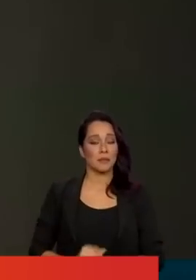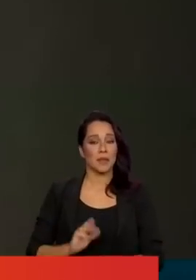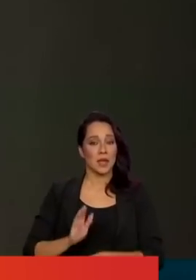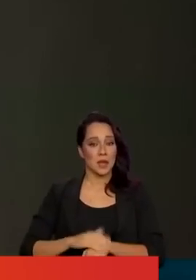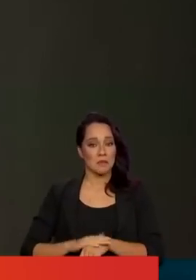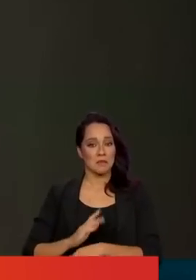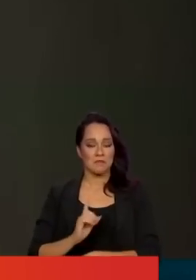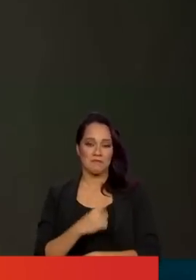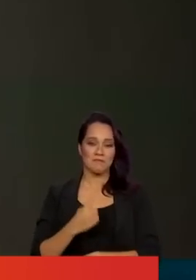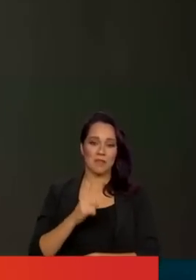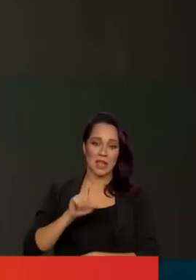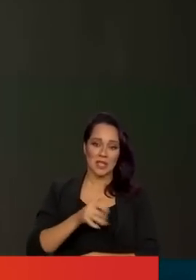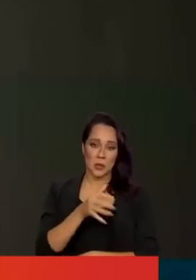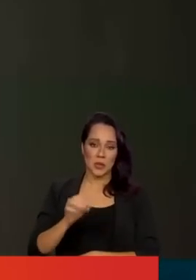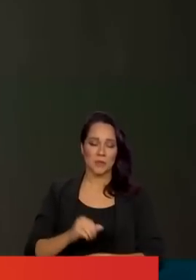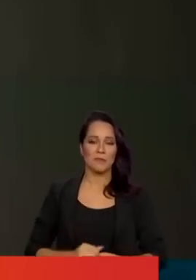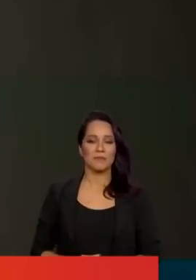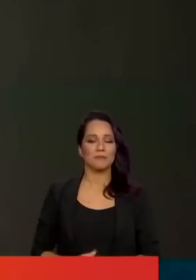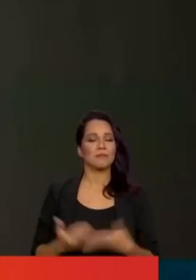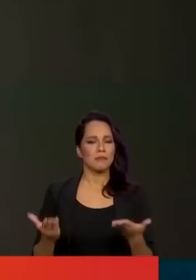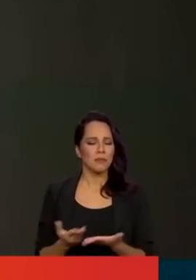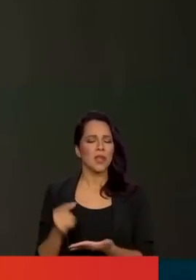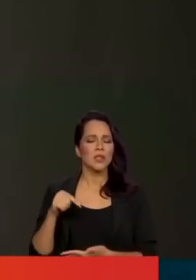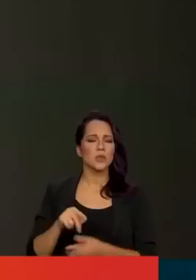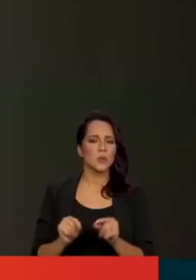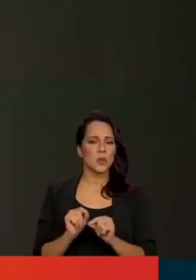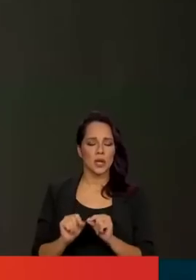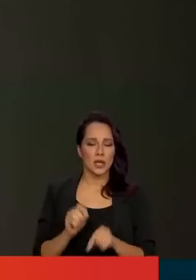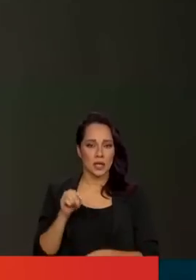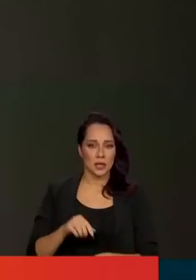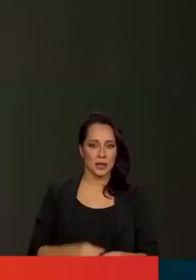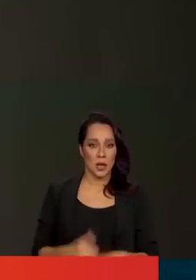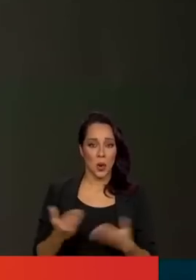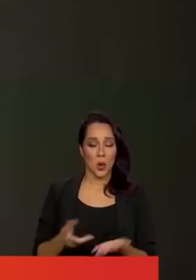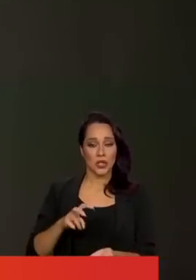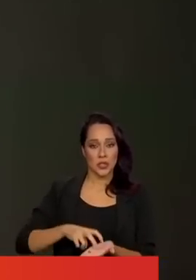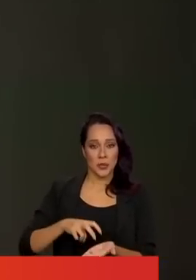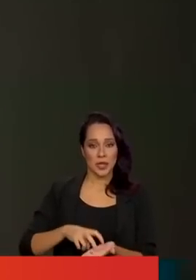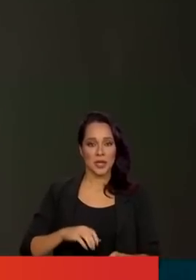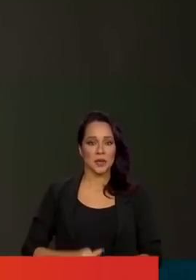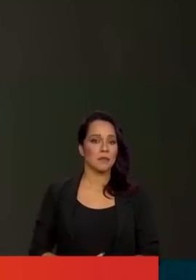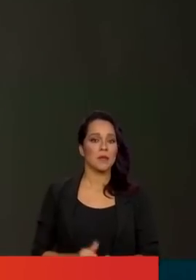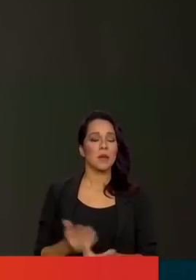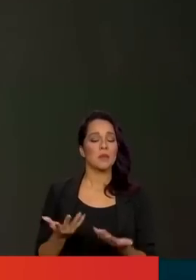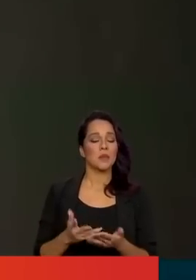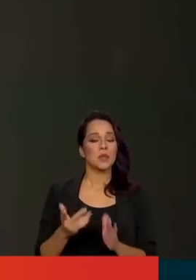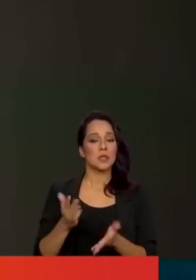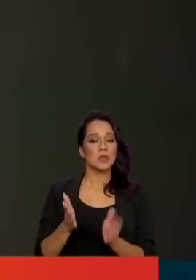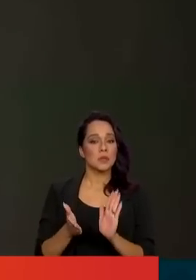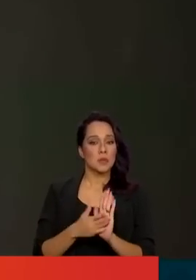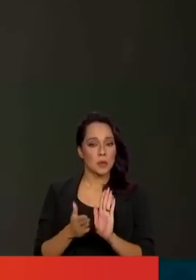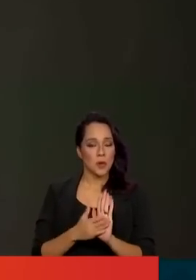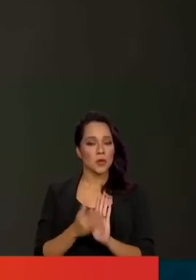federal e nós estamos exatamente senhoras e senhores nesta manhã em torno desses